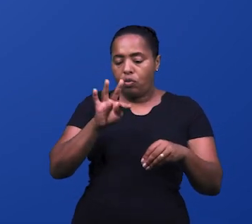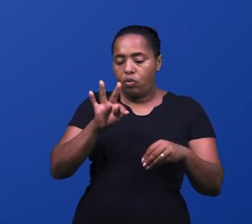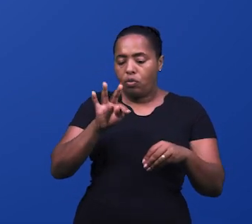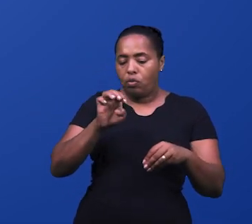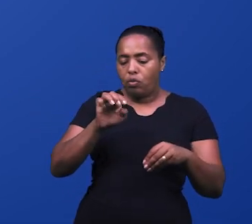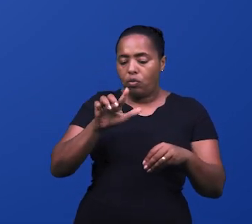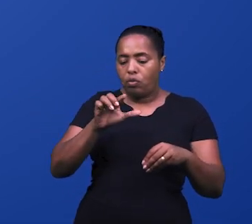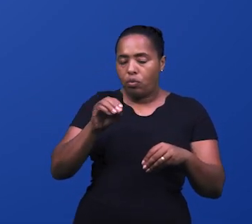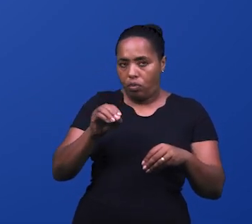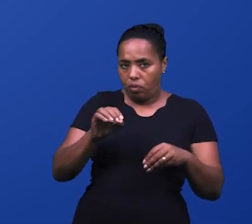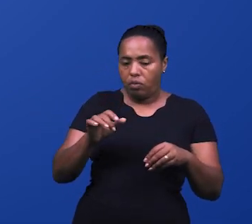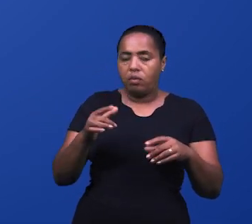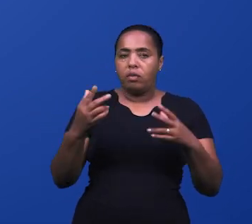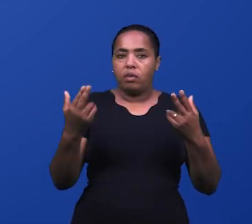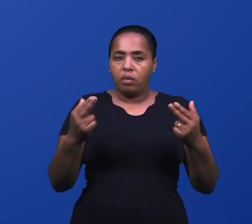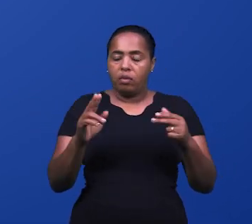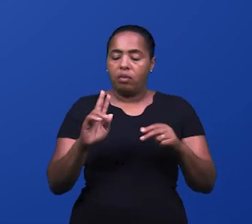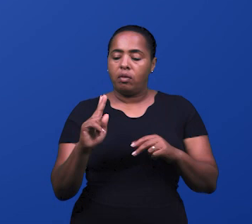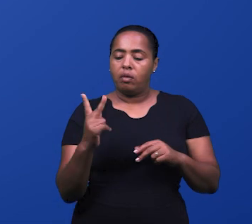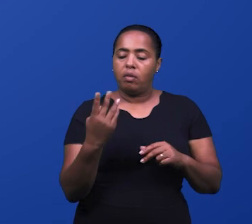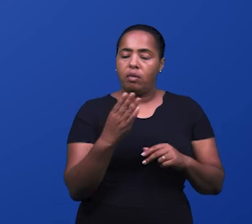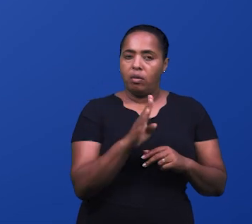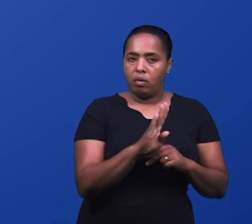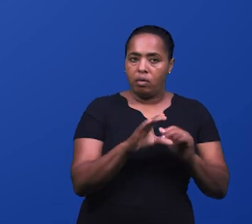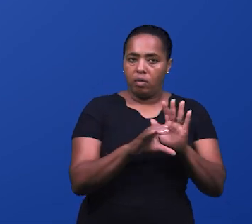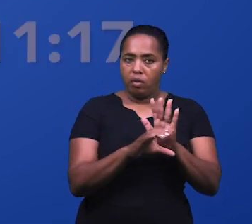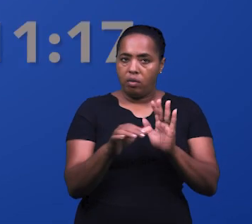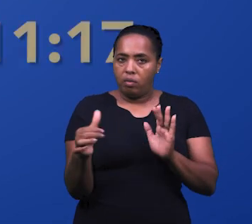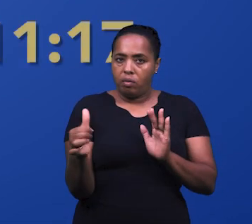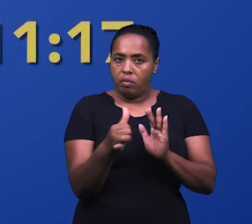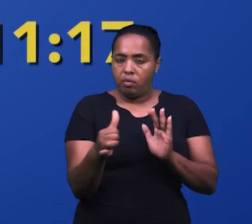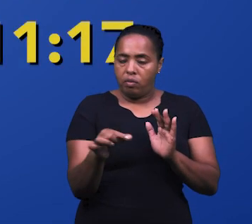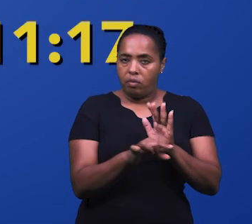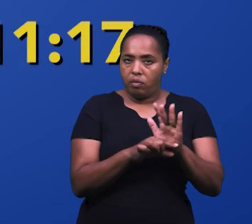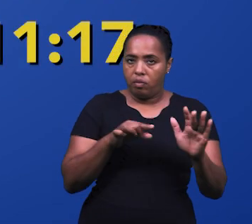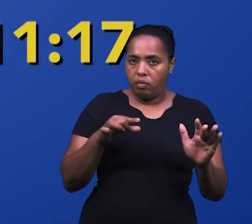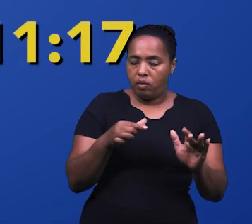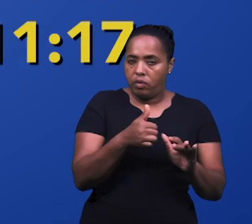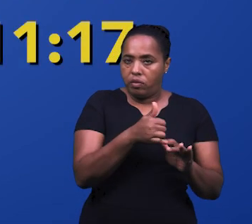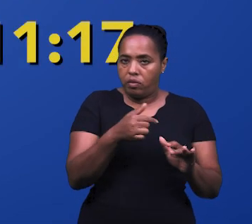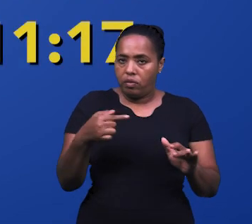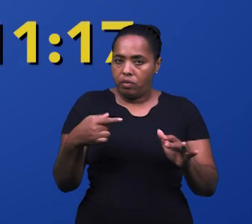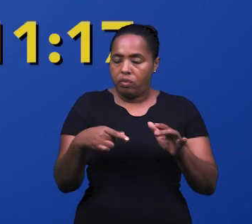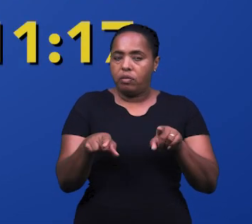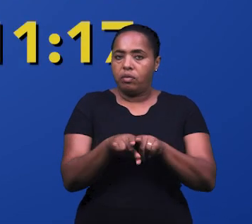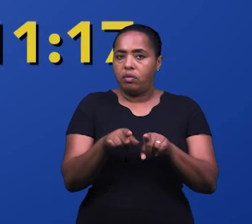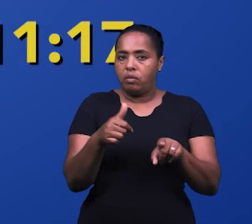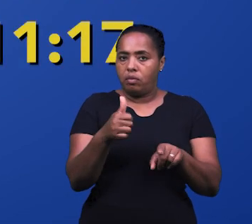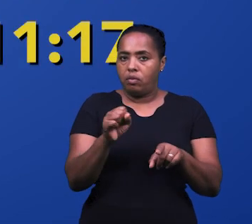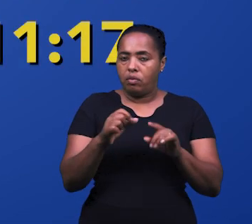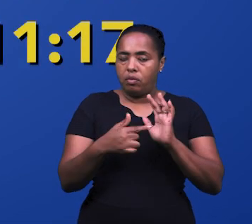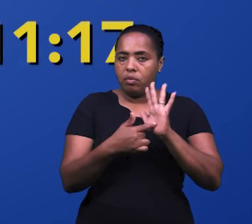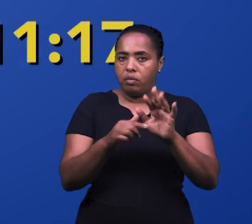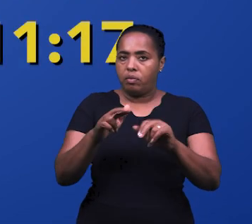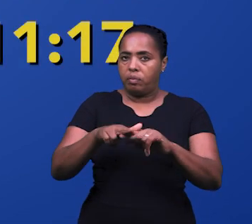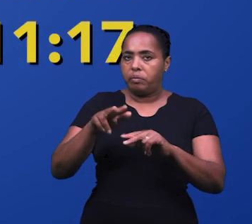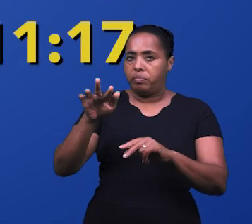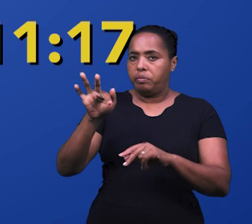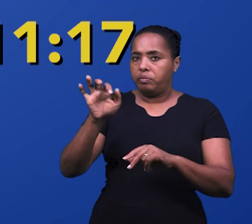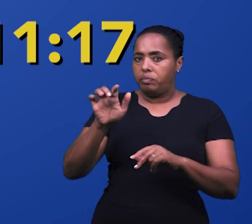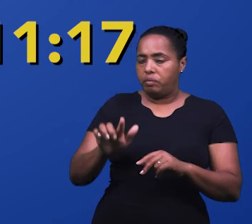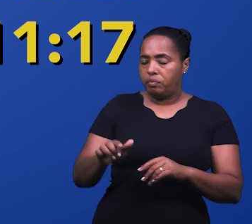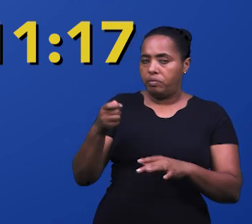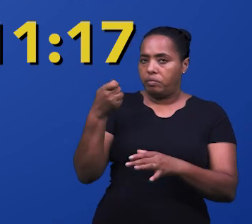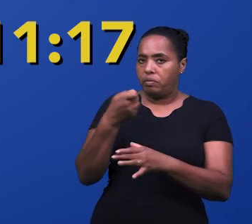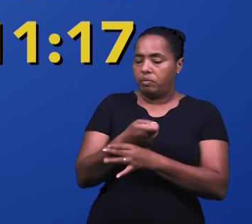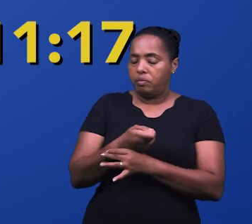Hebreus. Hebreus 11, 17 e 18, que fala: pela fé ofereceu